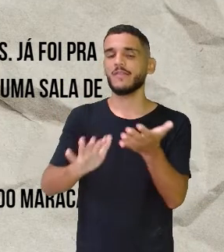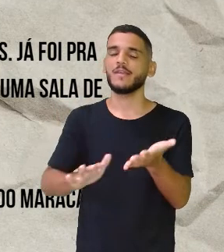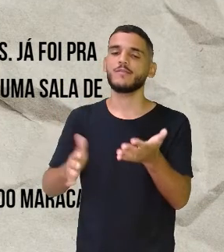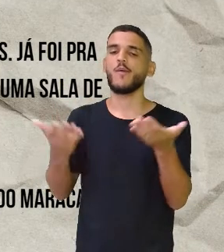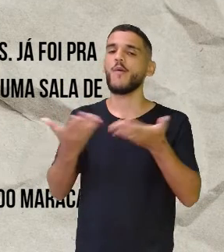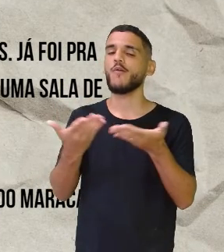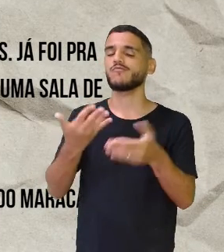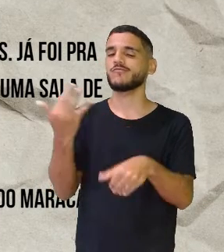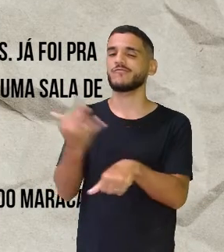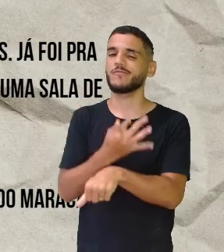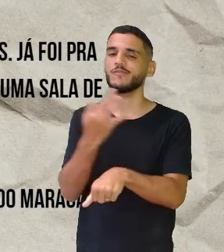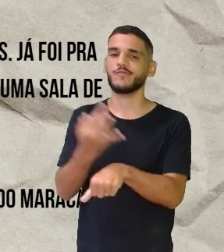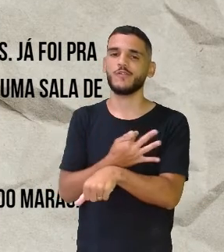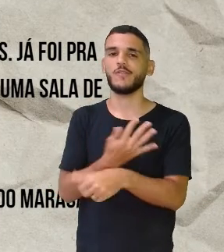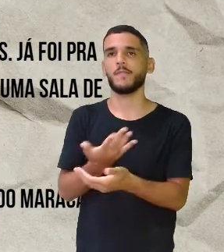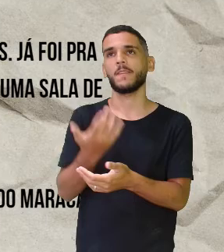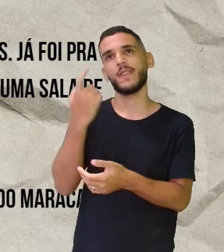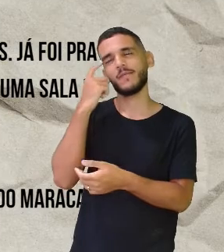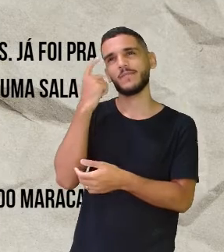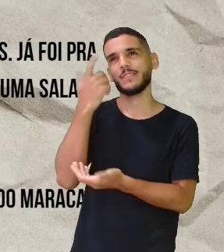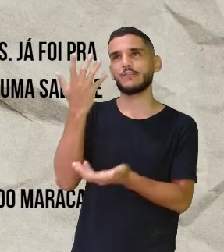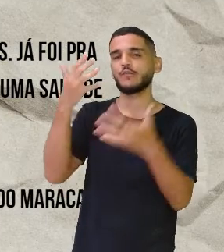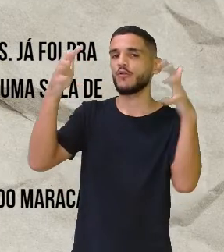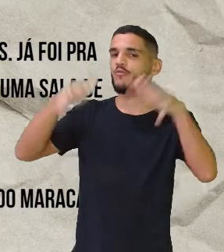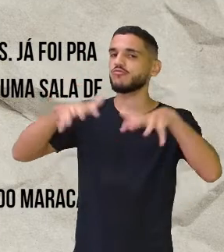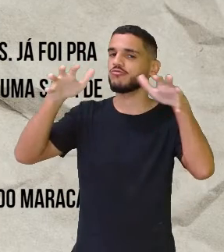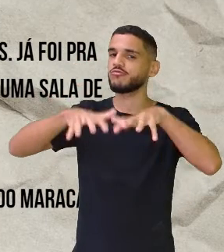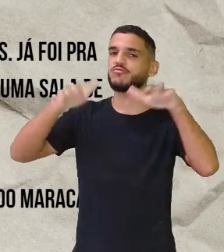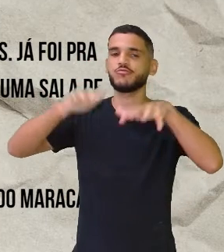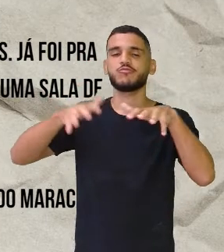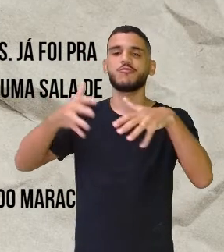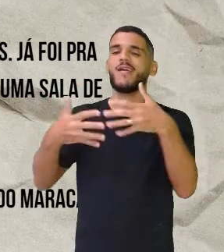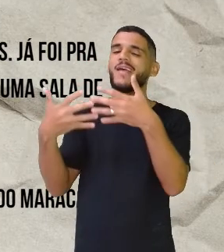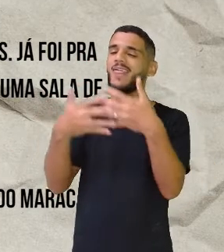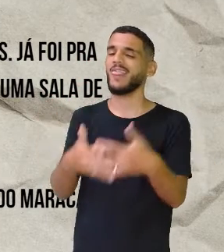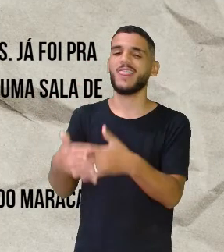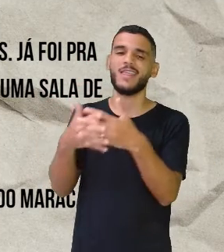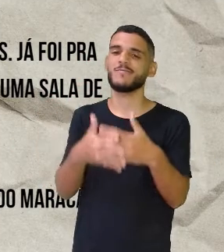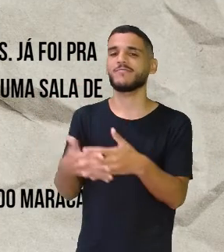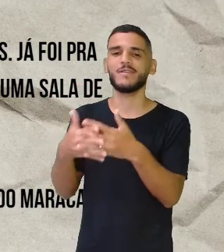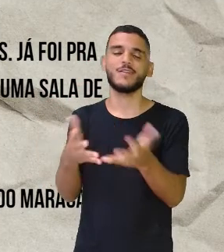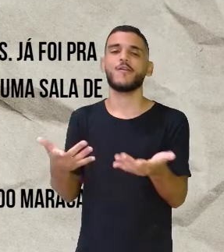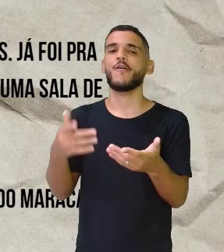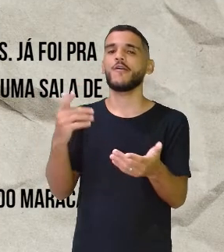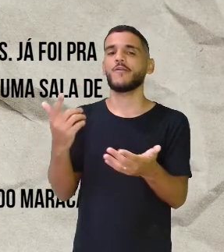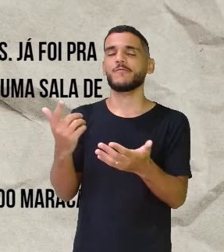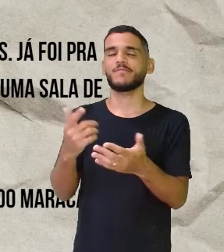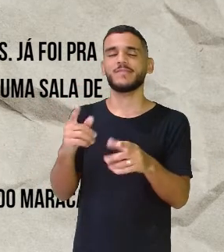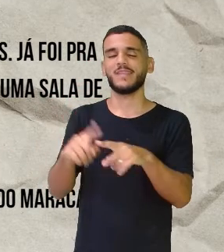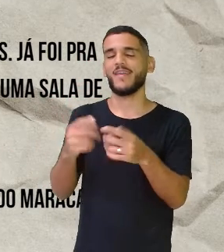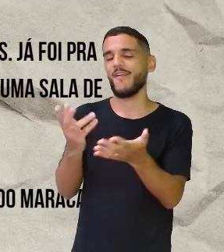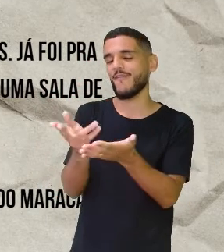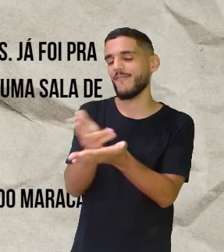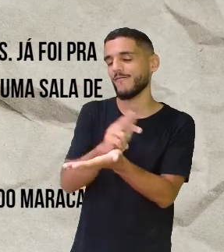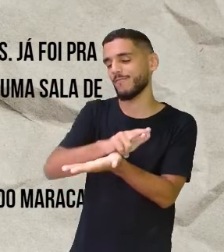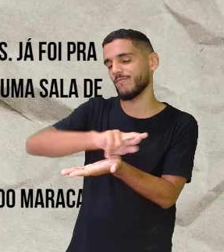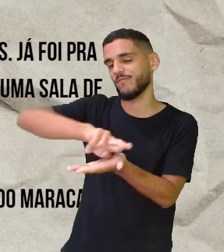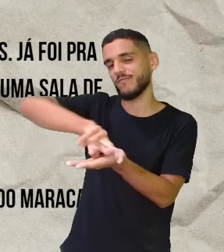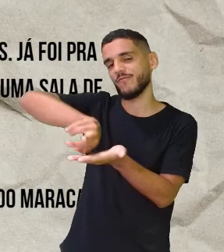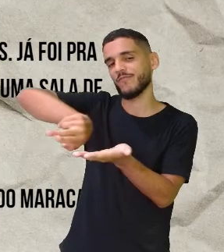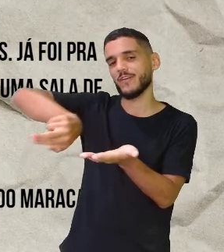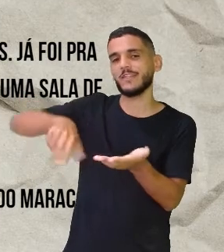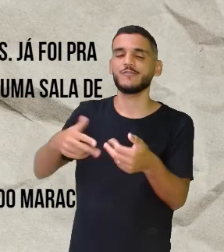escola. Penso que a chuva atrapalhou, porque cadernos, bolsas, neném, sombrinha, coisas demais para carregar.